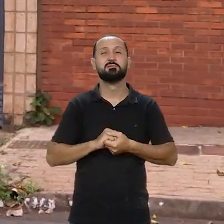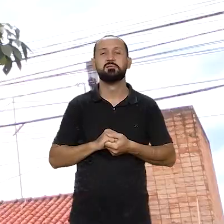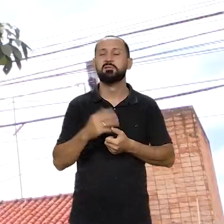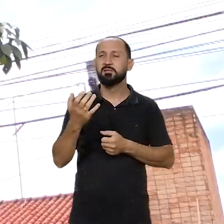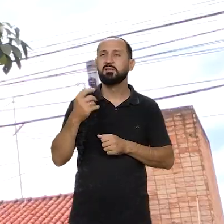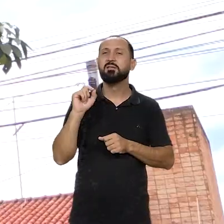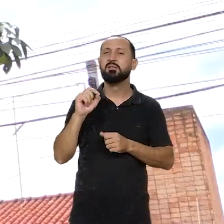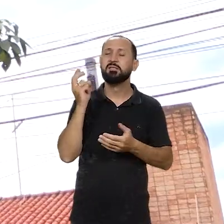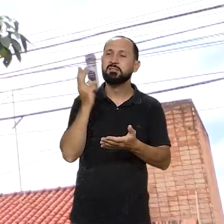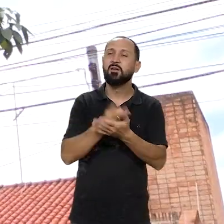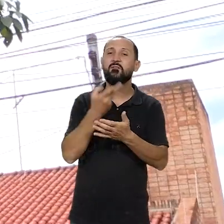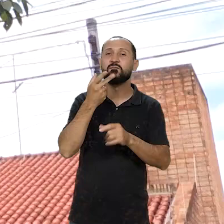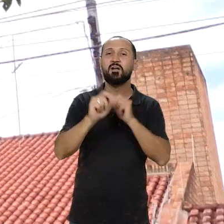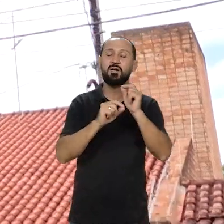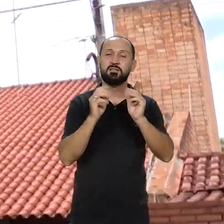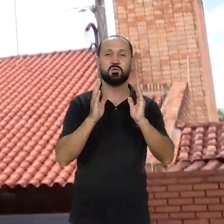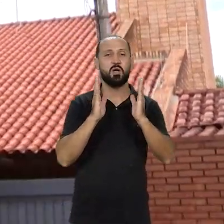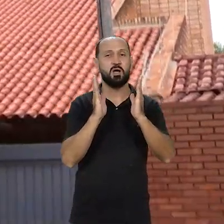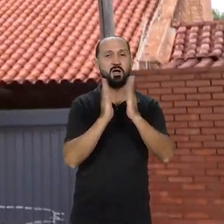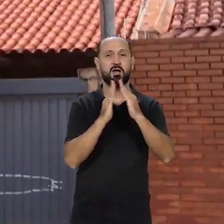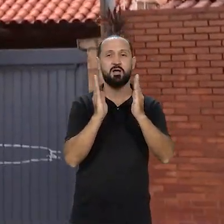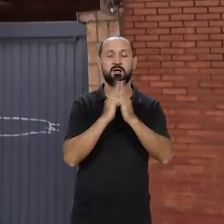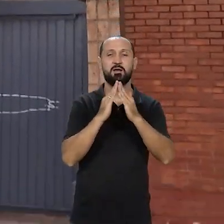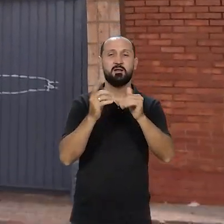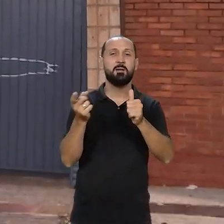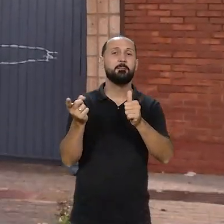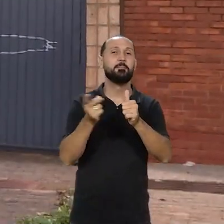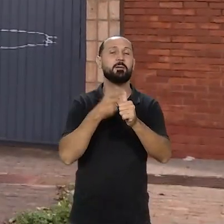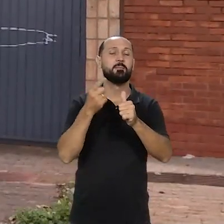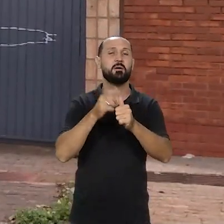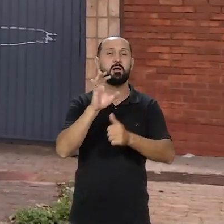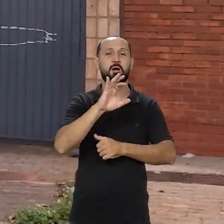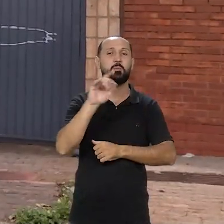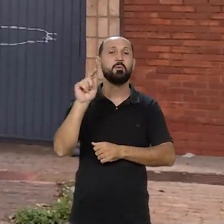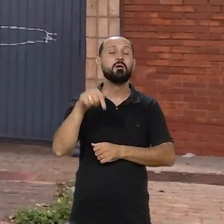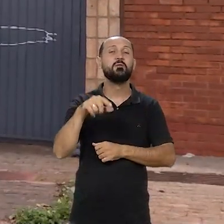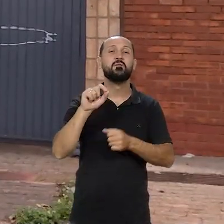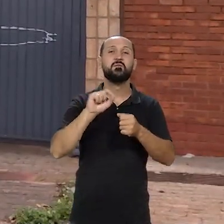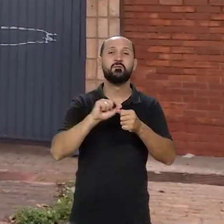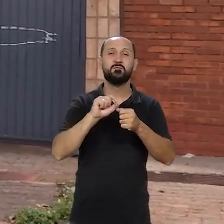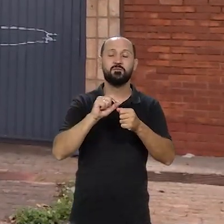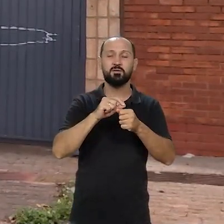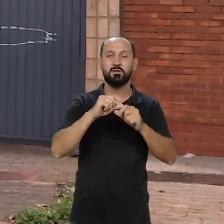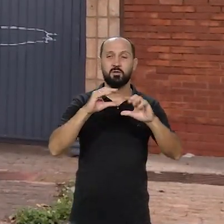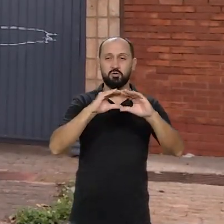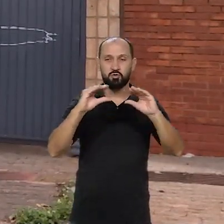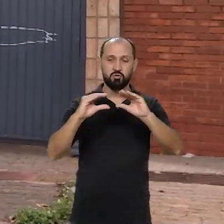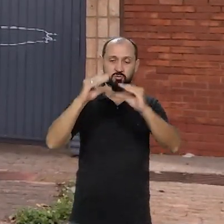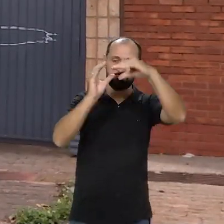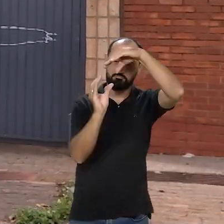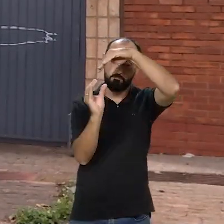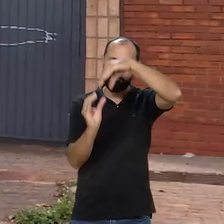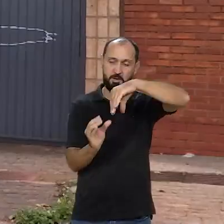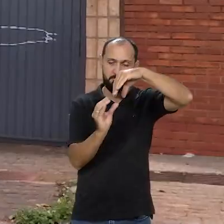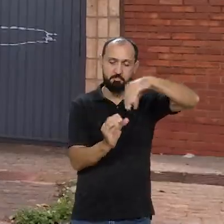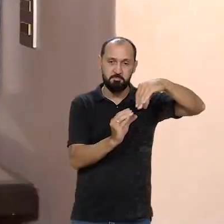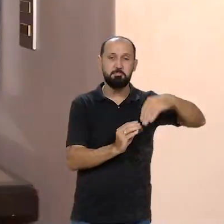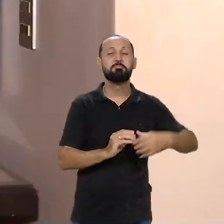Fazia questão de sempre dizer que sua casa era a primeira de Campo Grande, feita com tijolinhos em